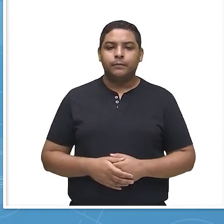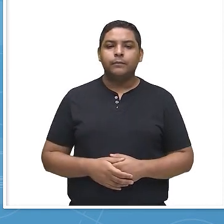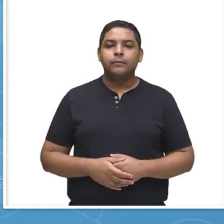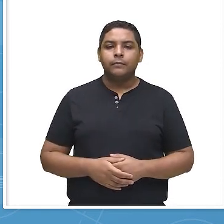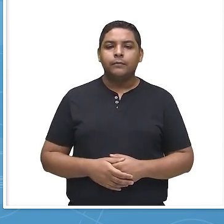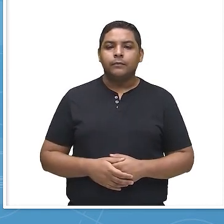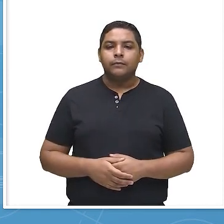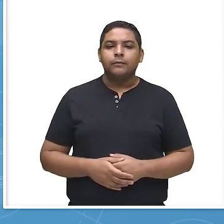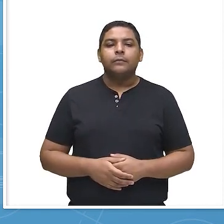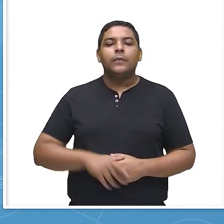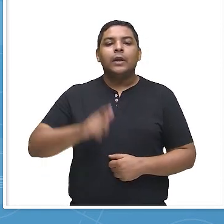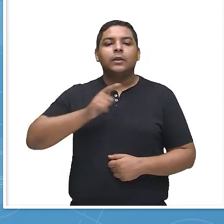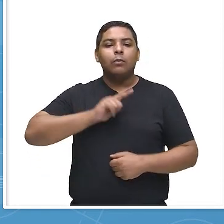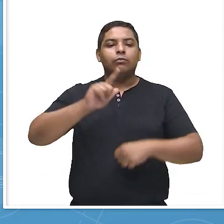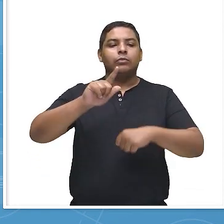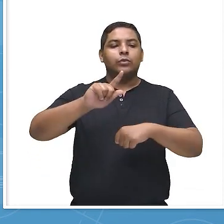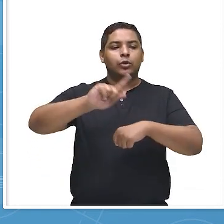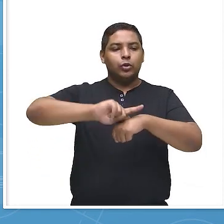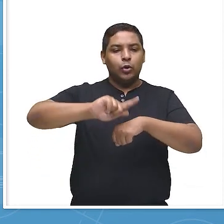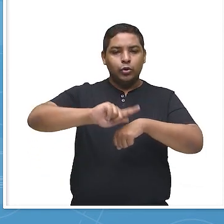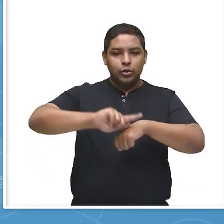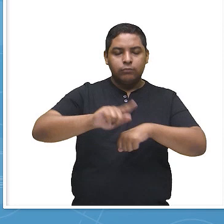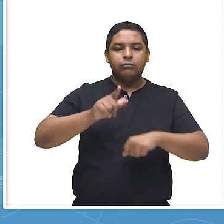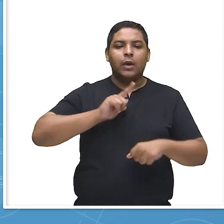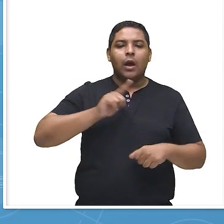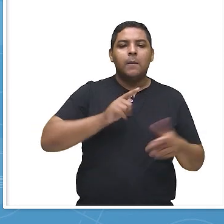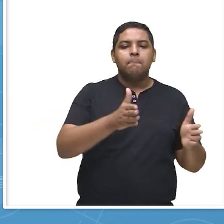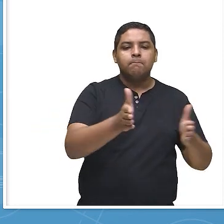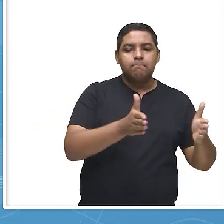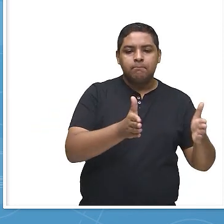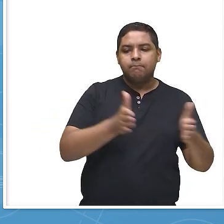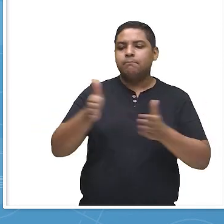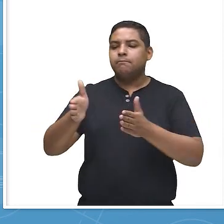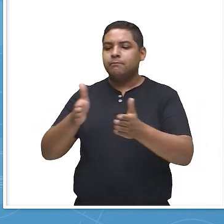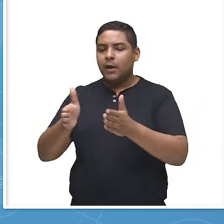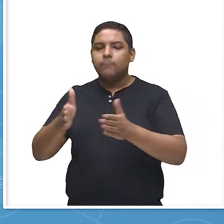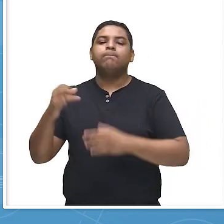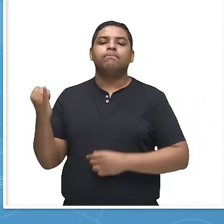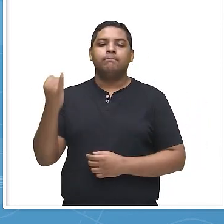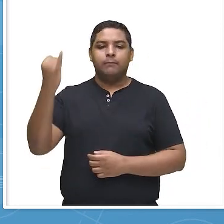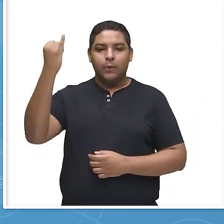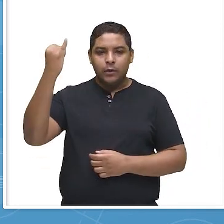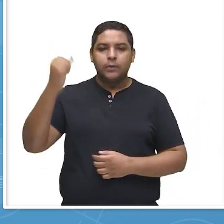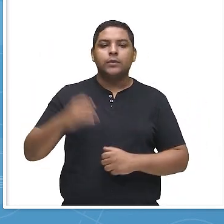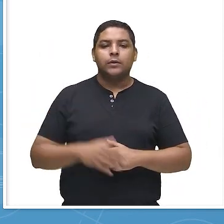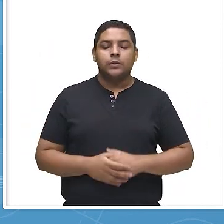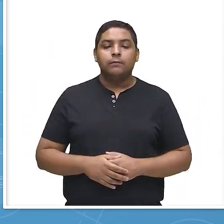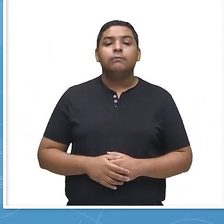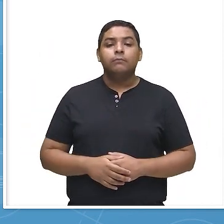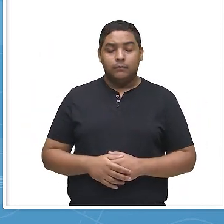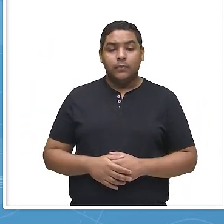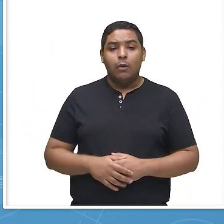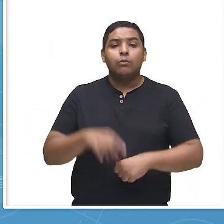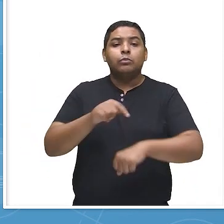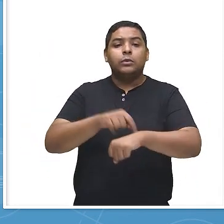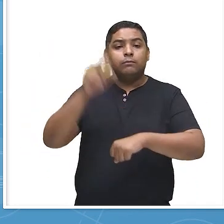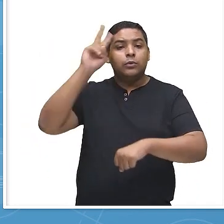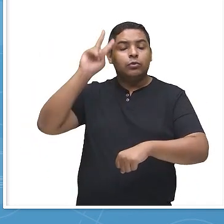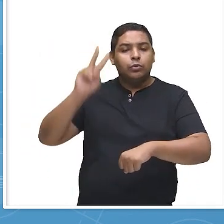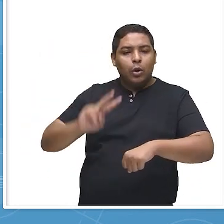respectivos períodos. Importante entender isso para nós. O tempo histórico, o